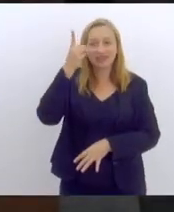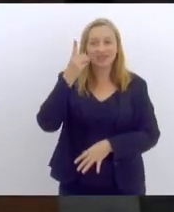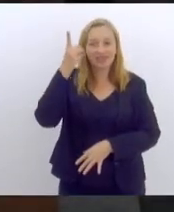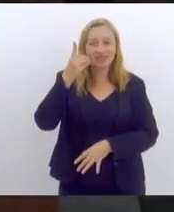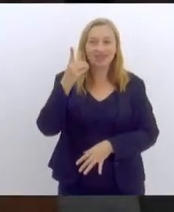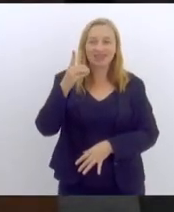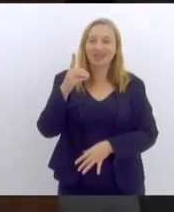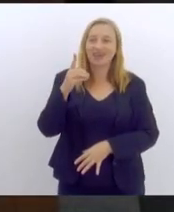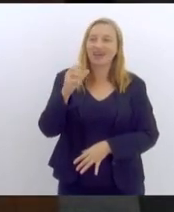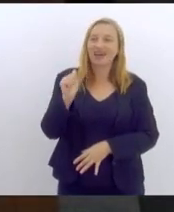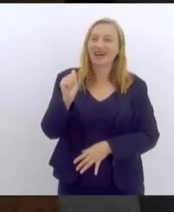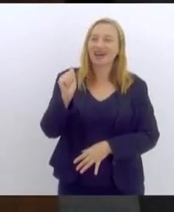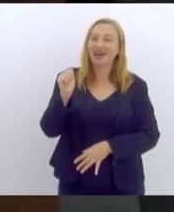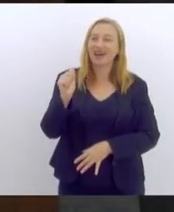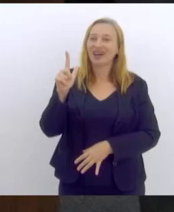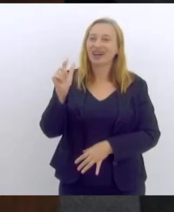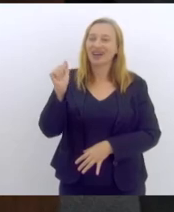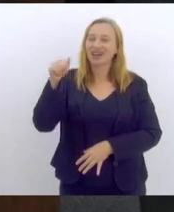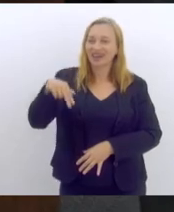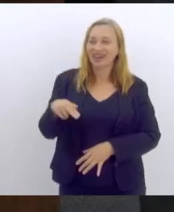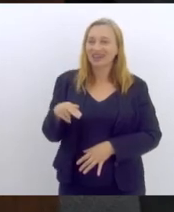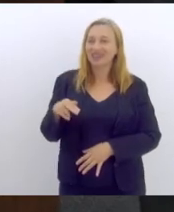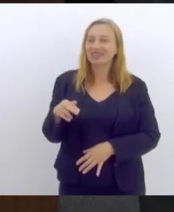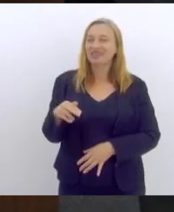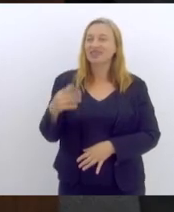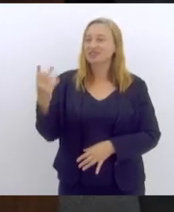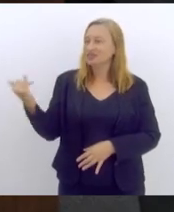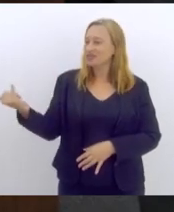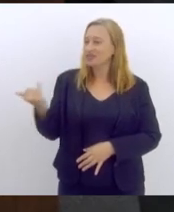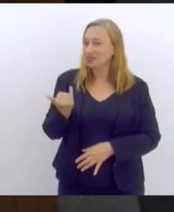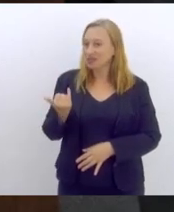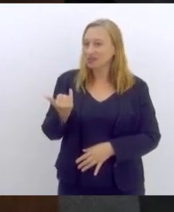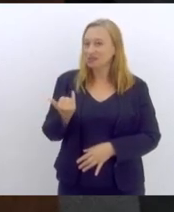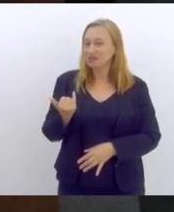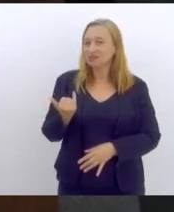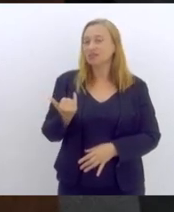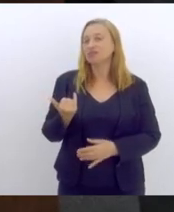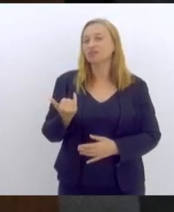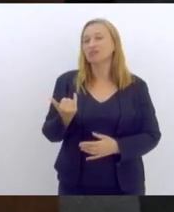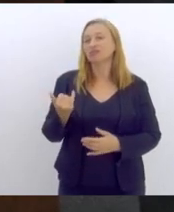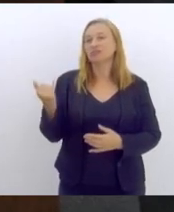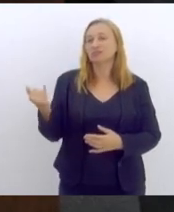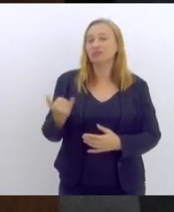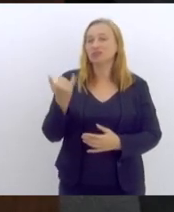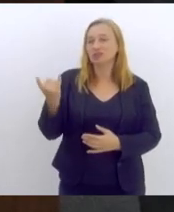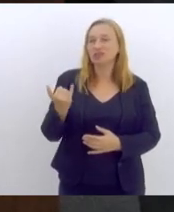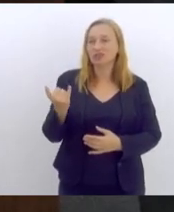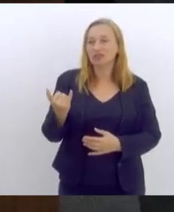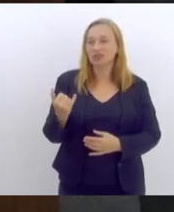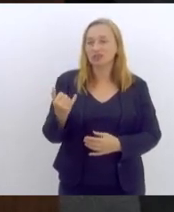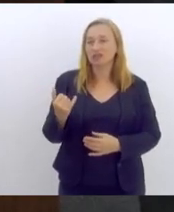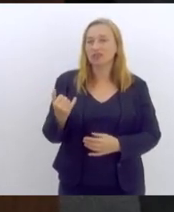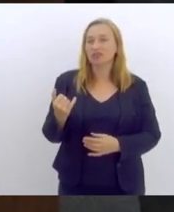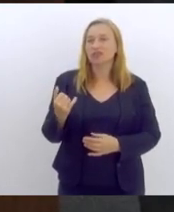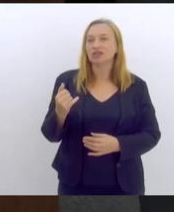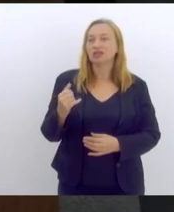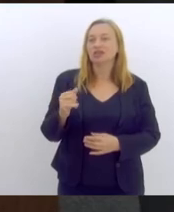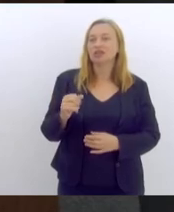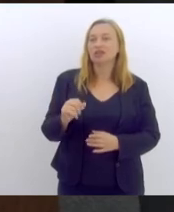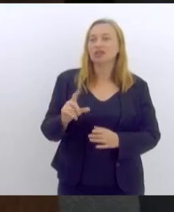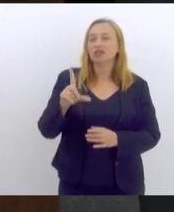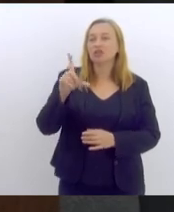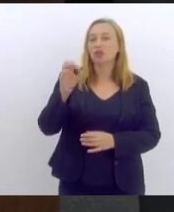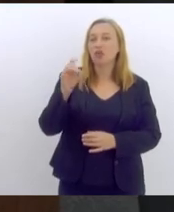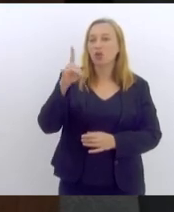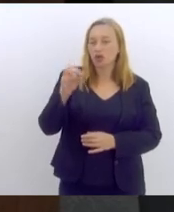Alan Lopes, me questionou sobre uma possível redundância do projeto em relação ao Código de Defesa do Consumidor,